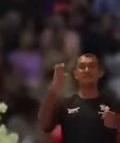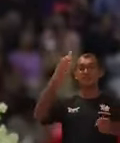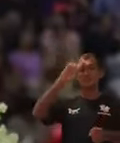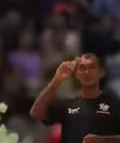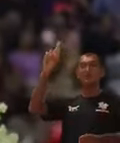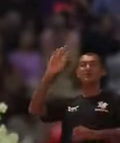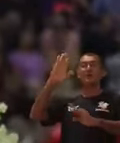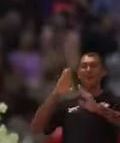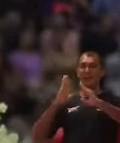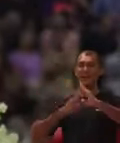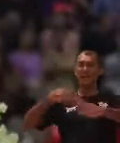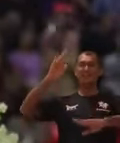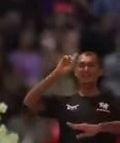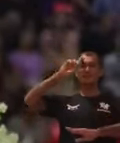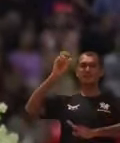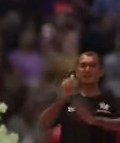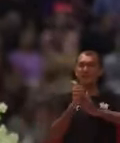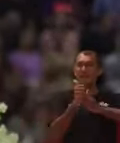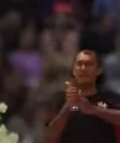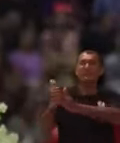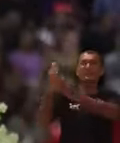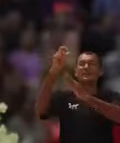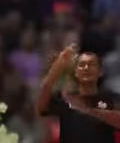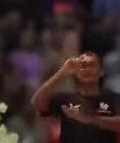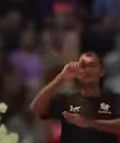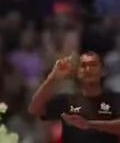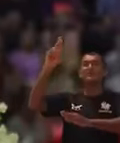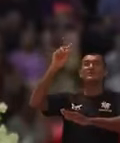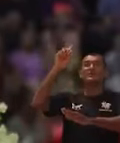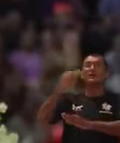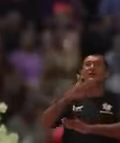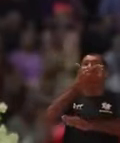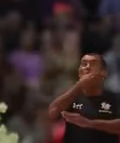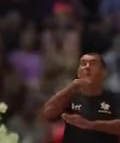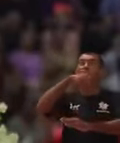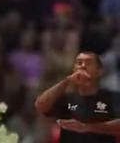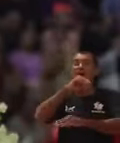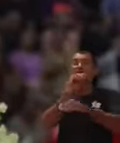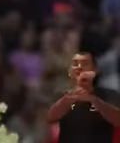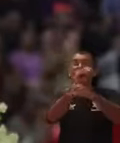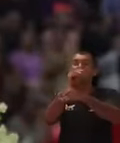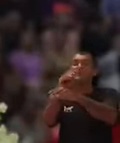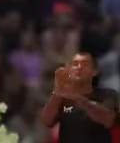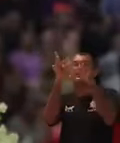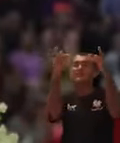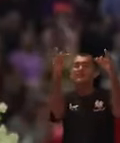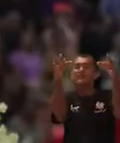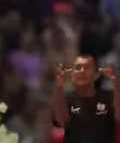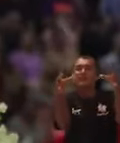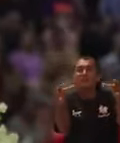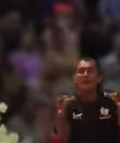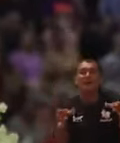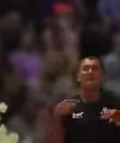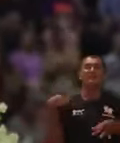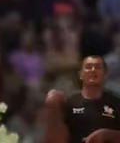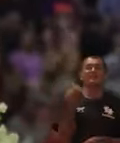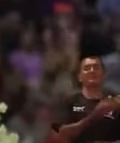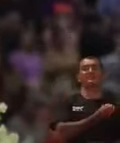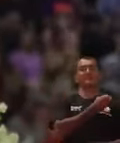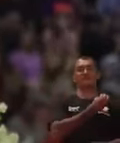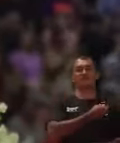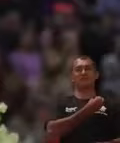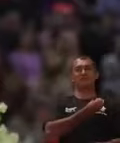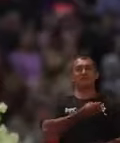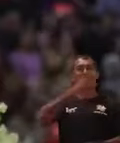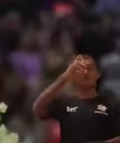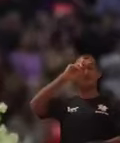habitação, Ele é guia e Ele é o nosso Pai que cuida dos mínimos detalhes da nossa vida.